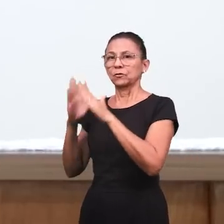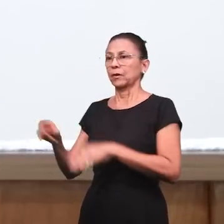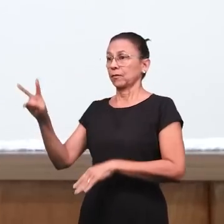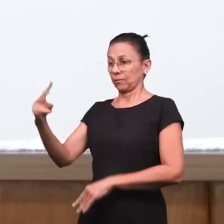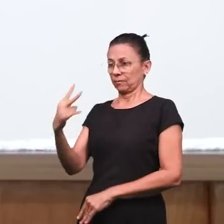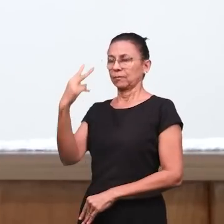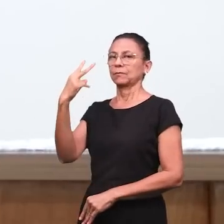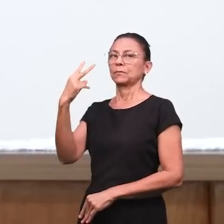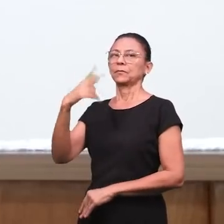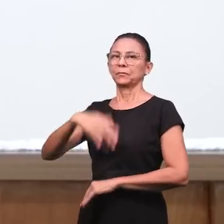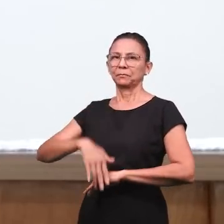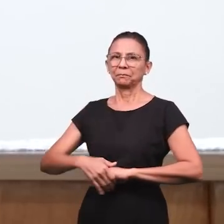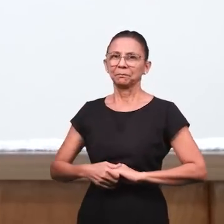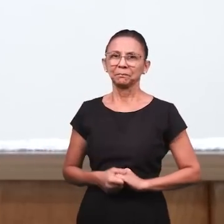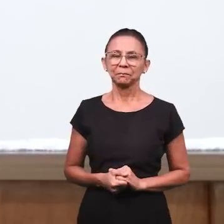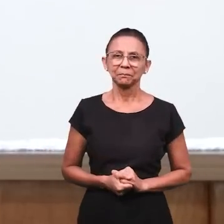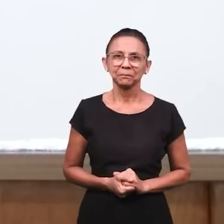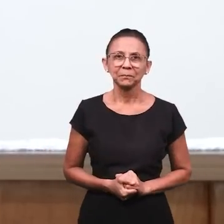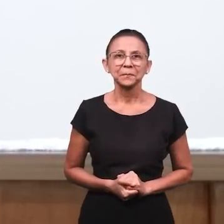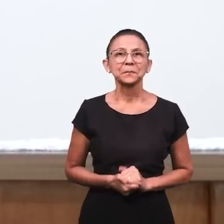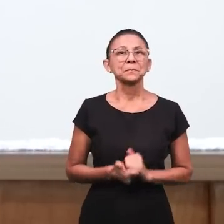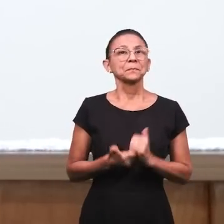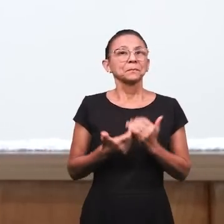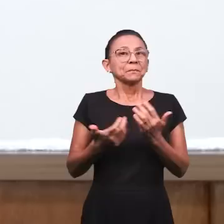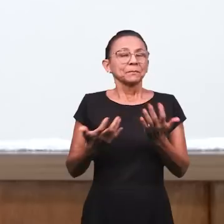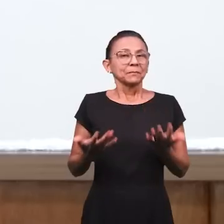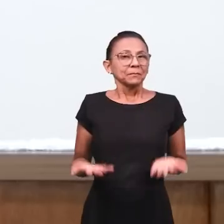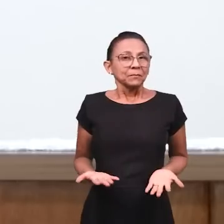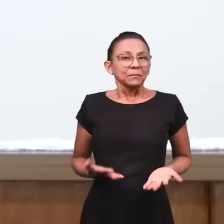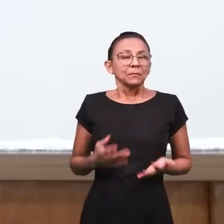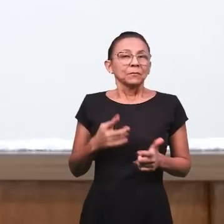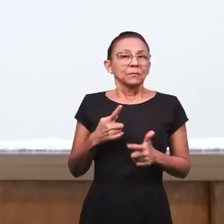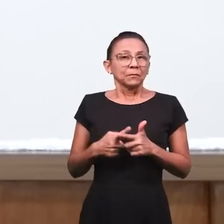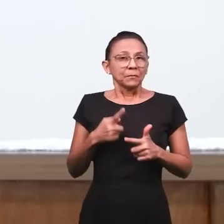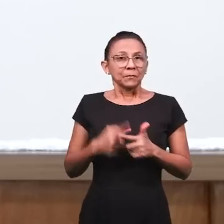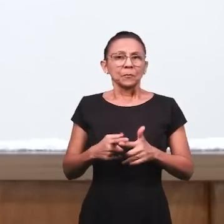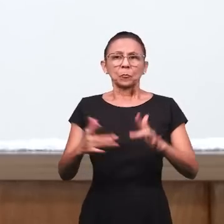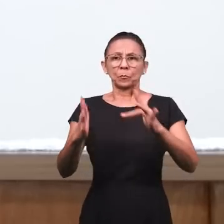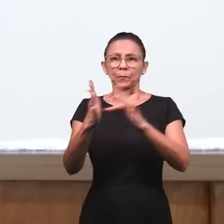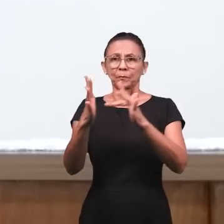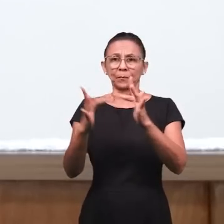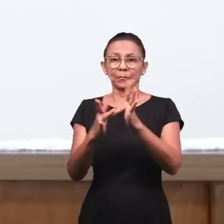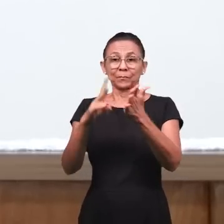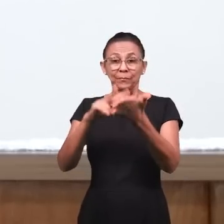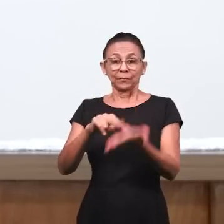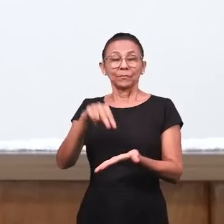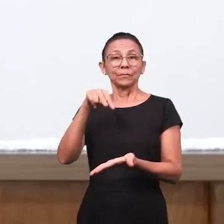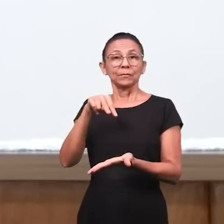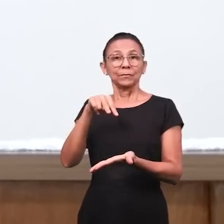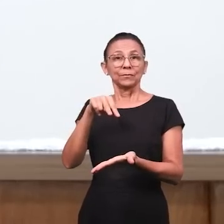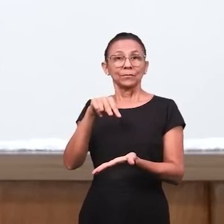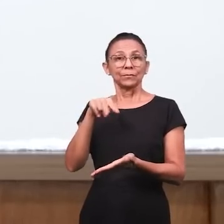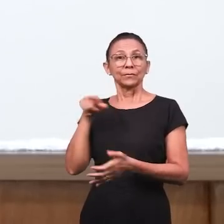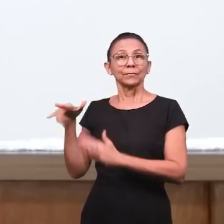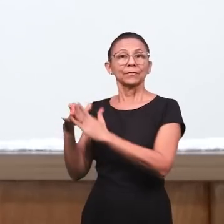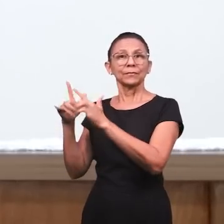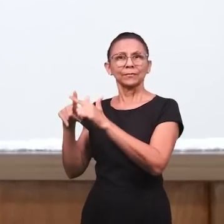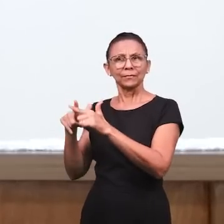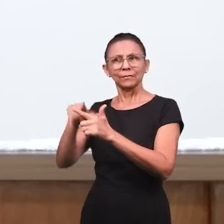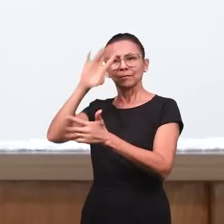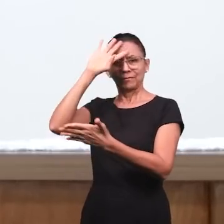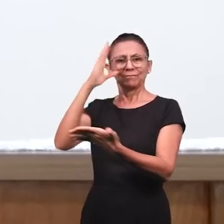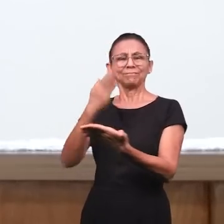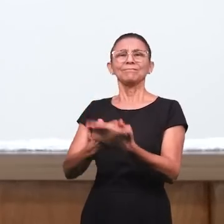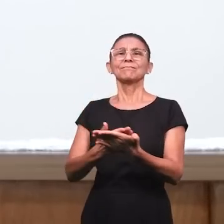pelo Espírito que Jesus tinha ressuscitado. Então, nós somos a igreja que